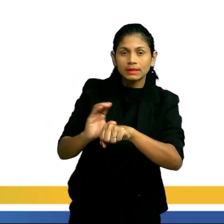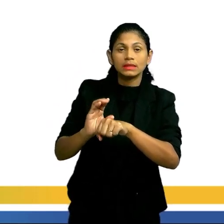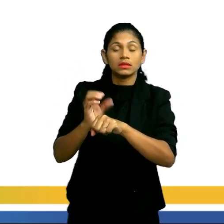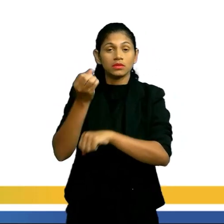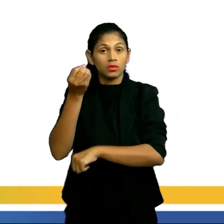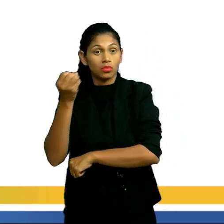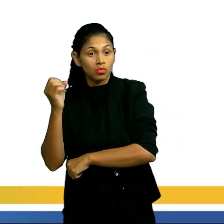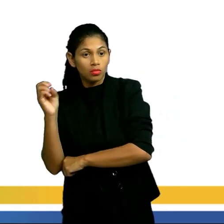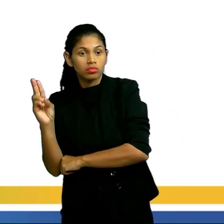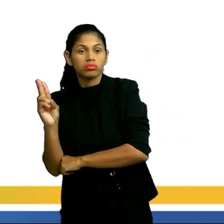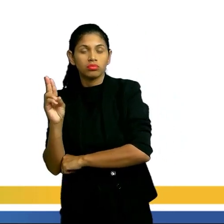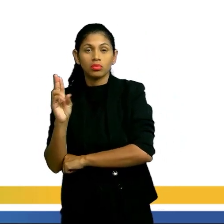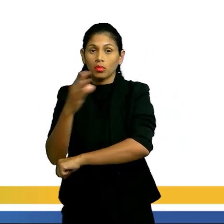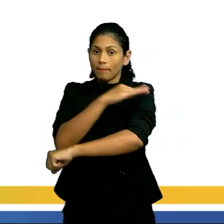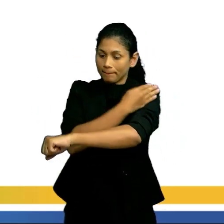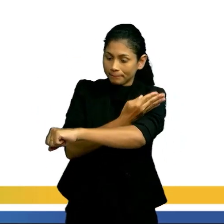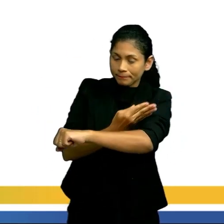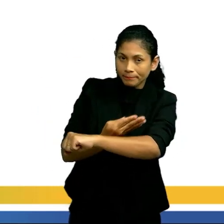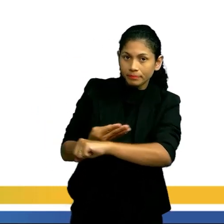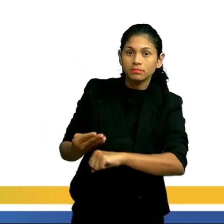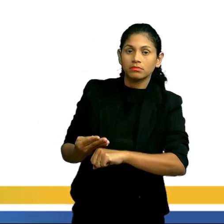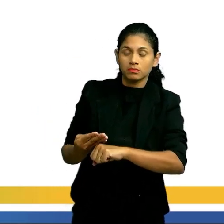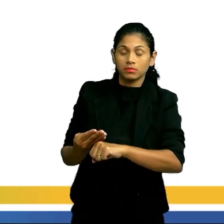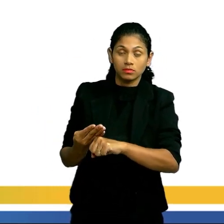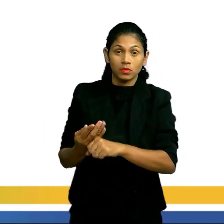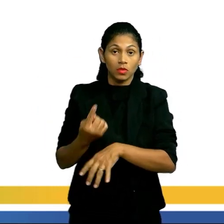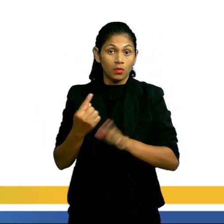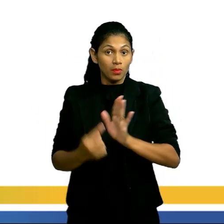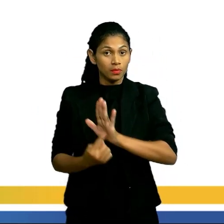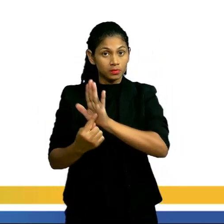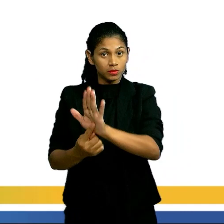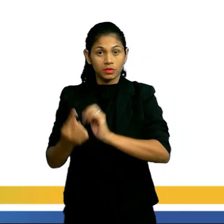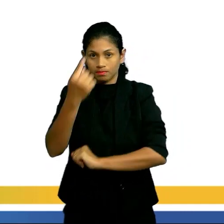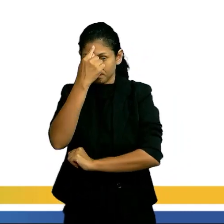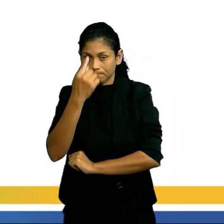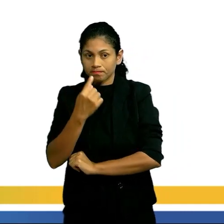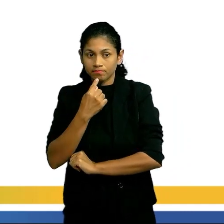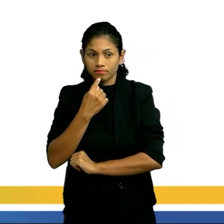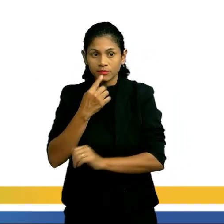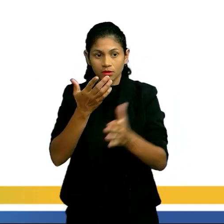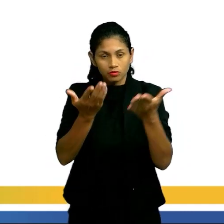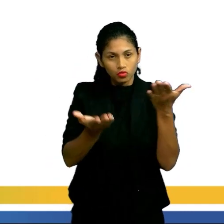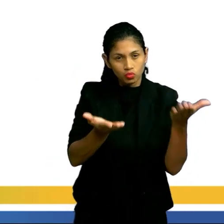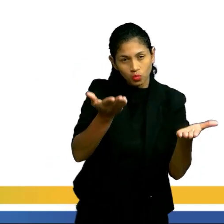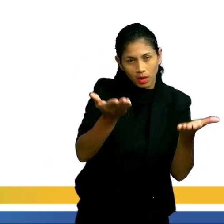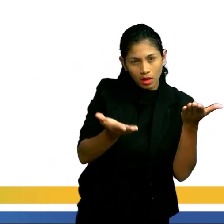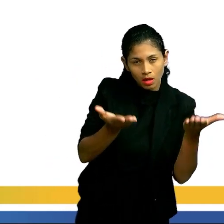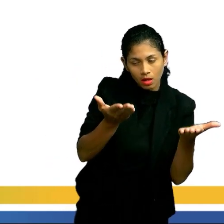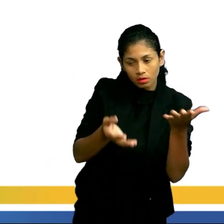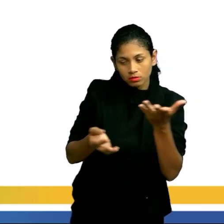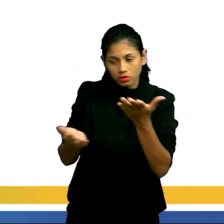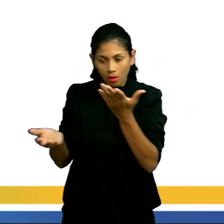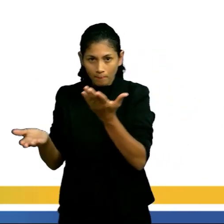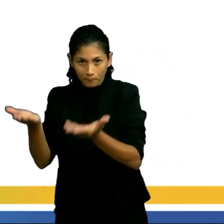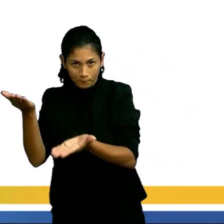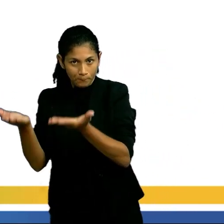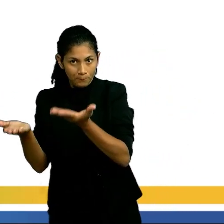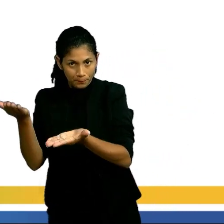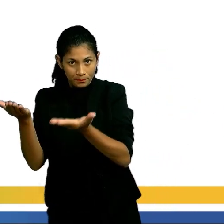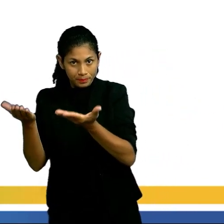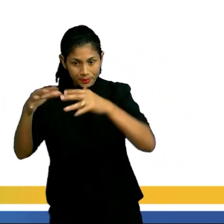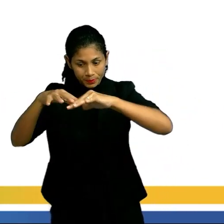pratos, também idênticas, conforme indica as figuras. Você pode ver aí as figuras, como está na